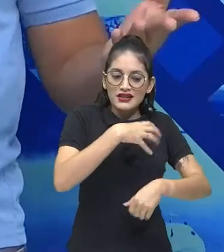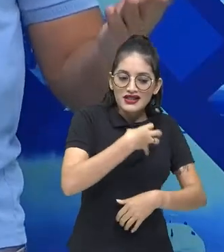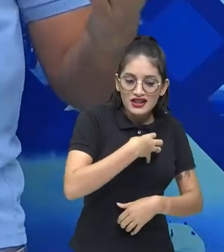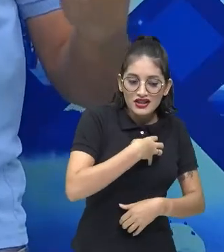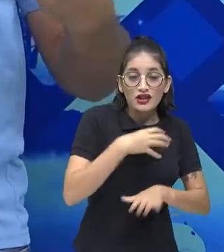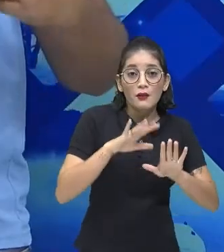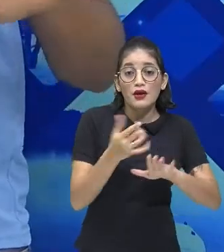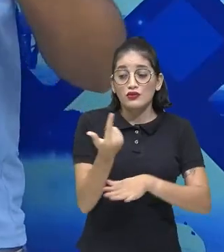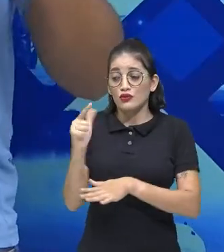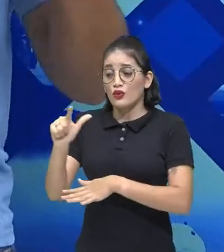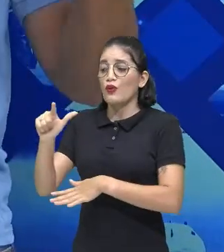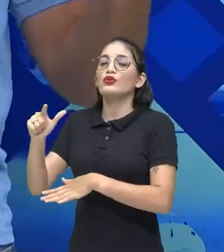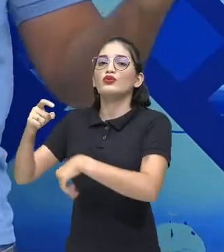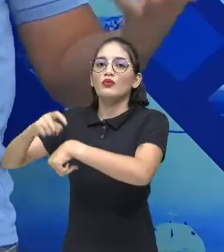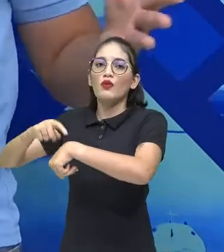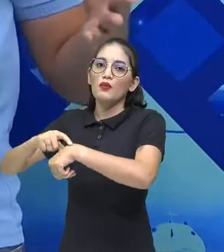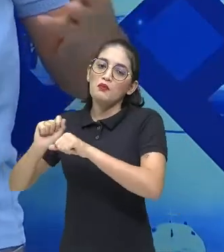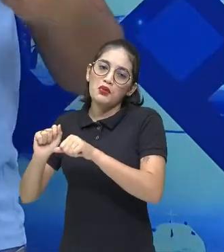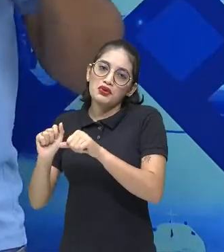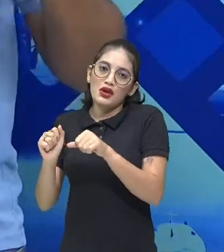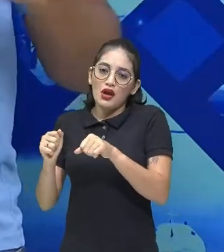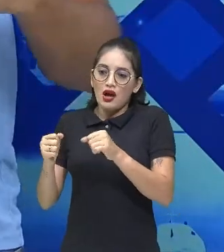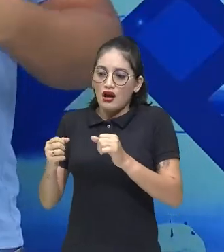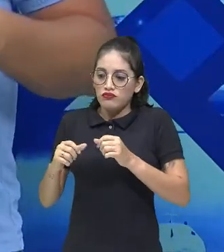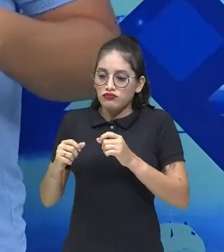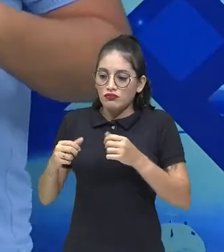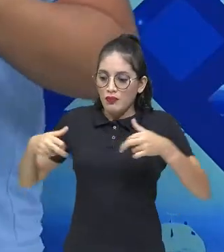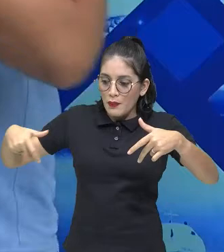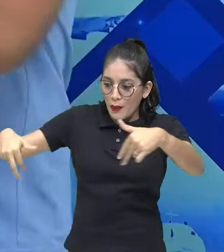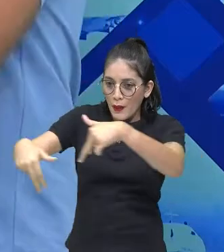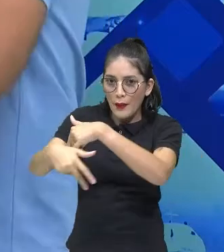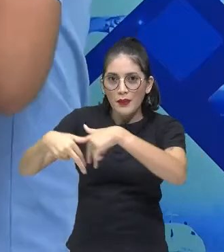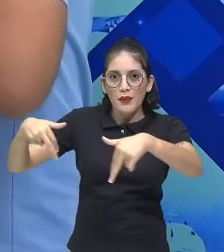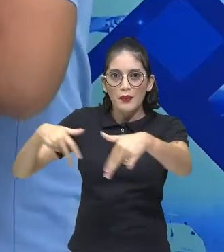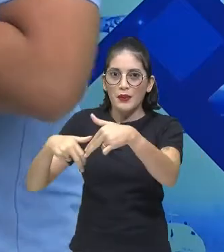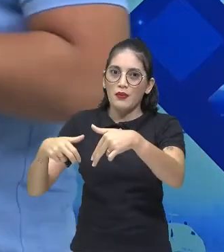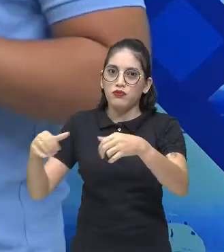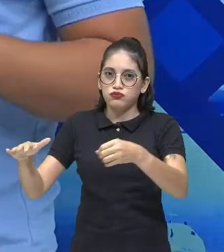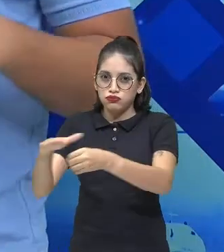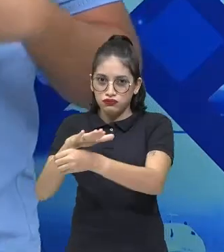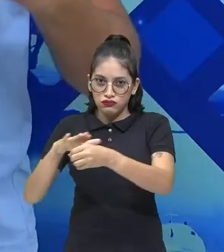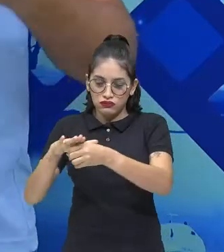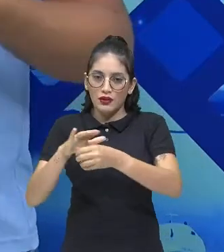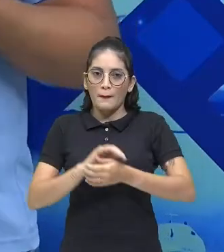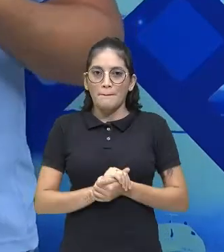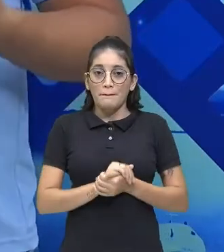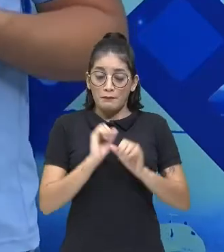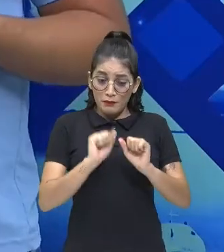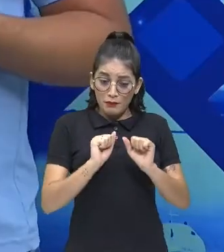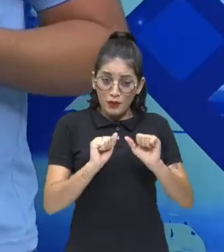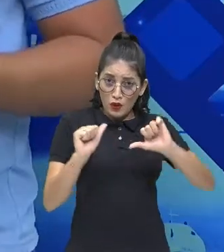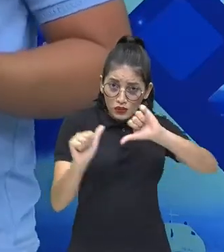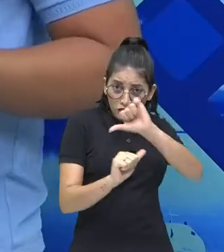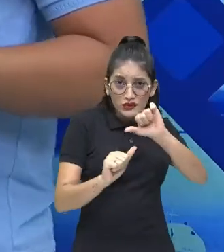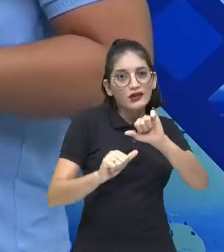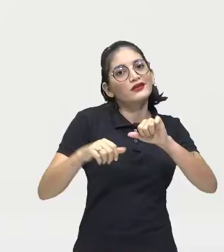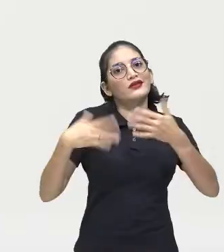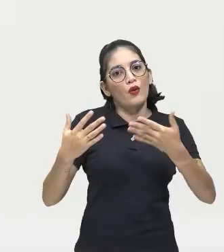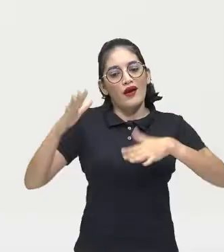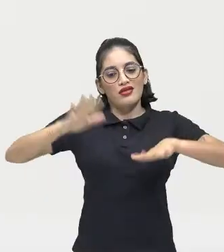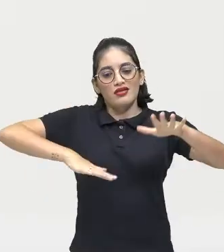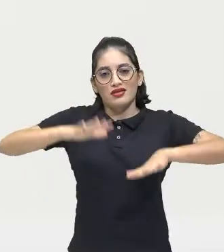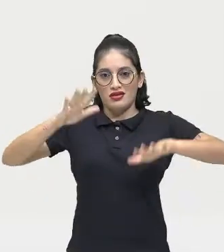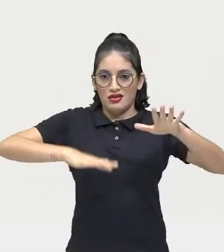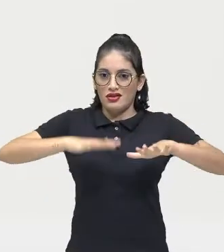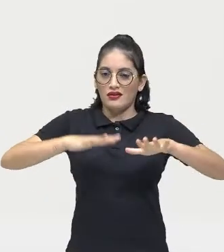outro momento pode estar as ruas cheias, ok? Então é ocasional, pode mudar, certo?